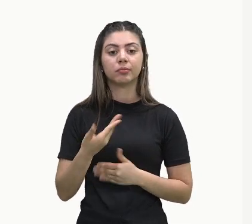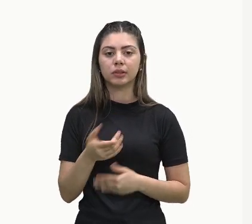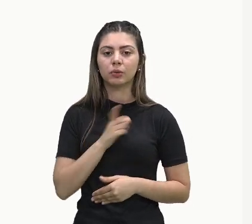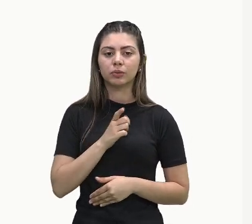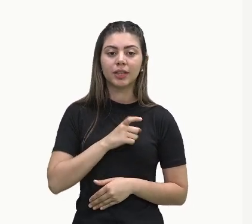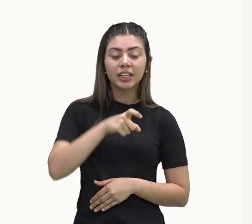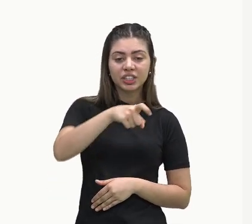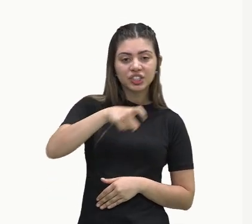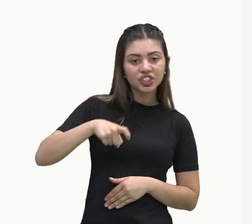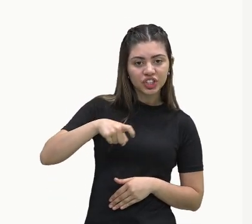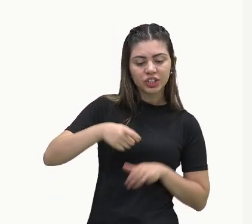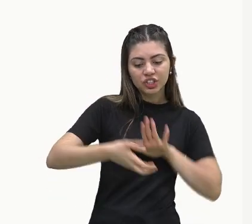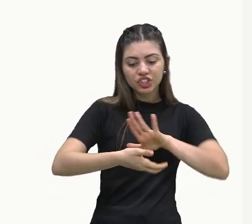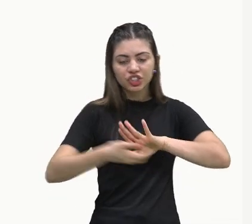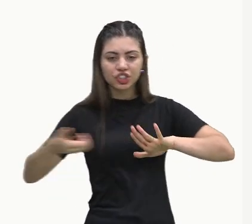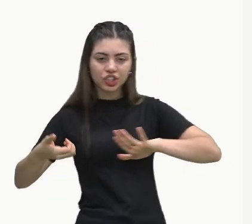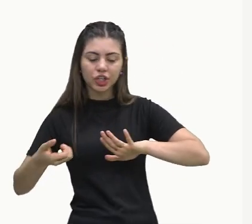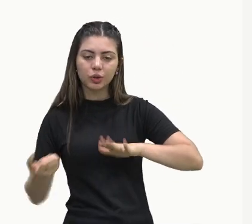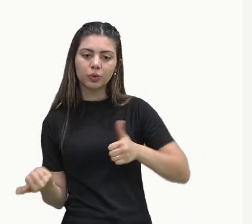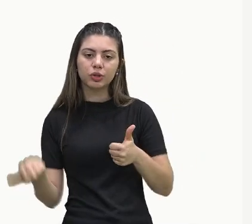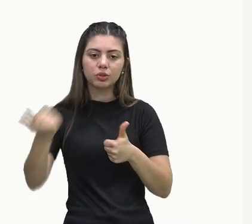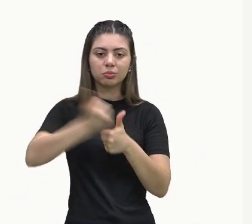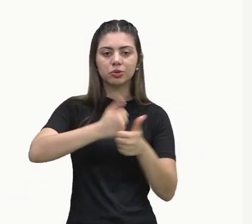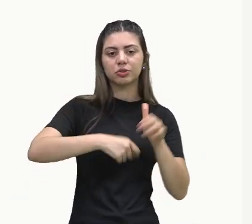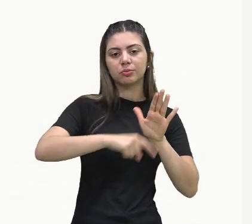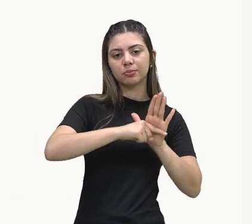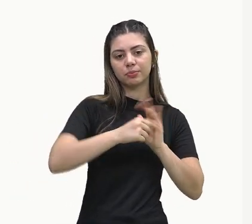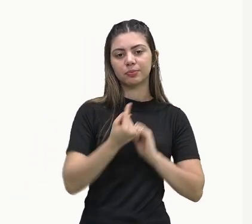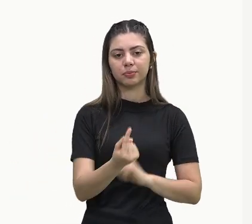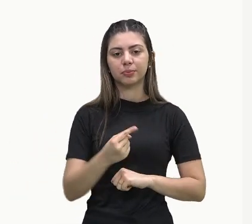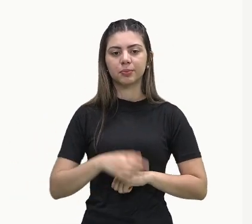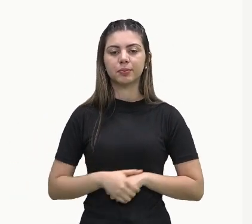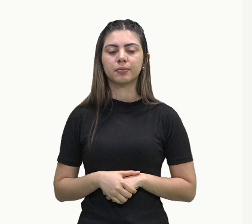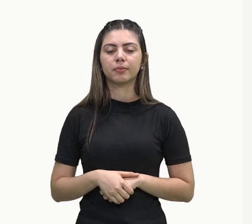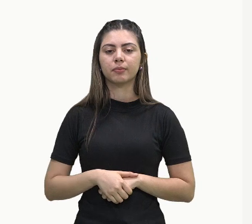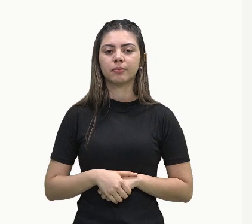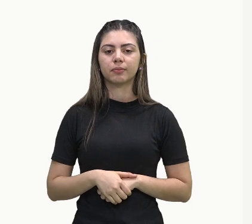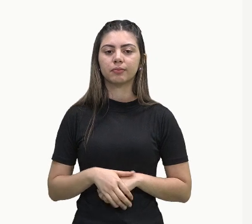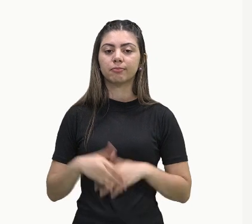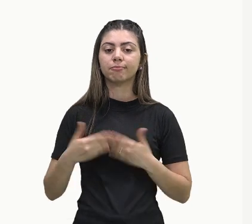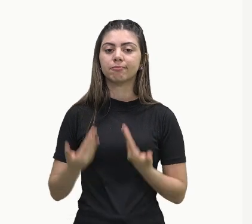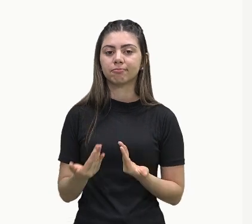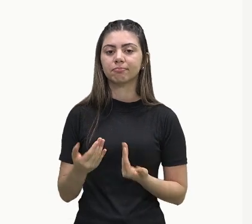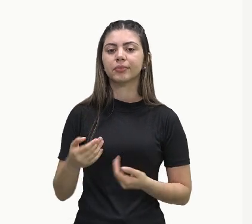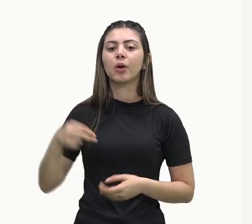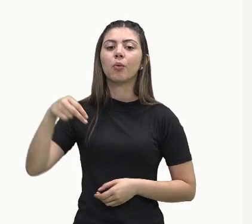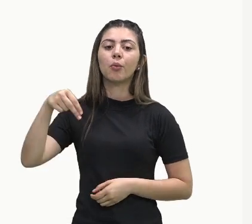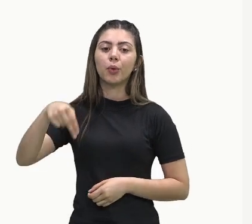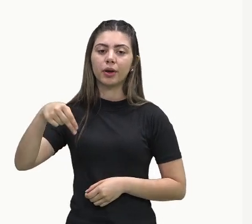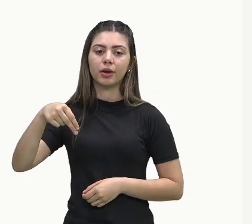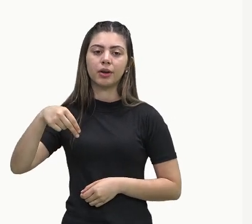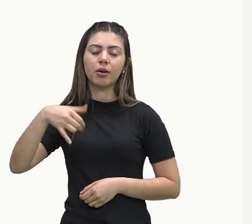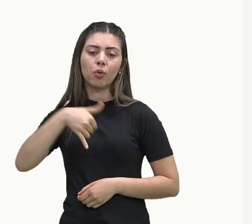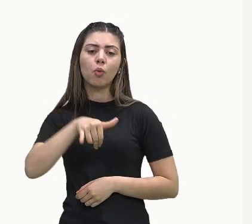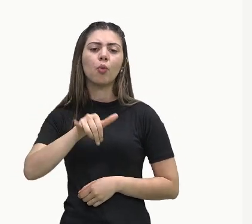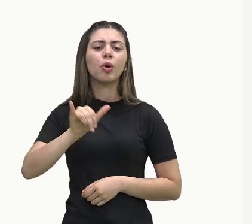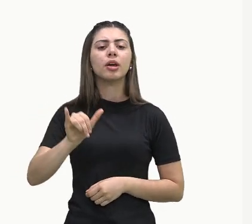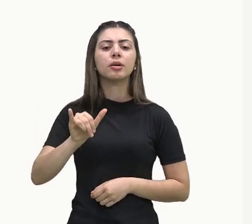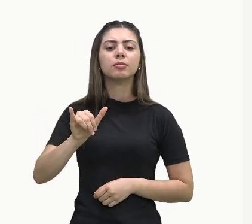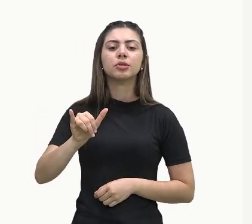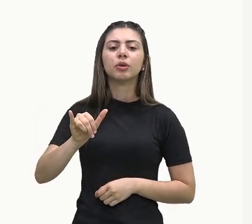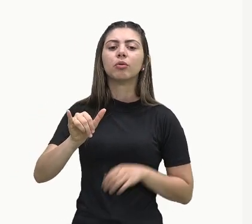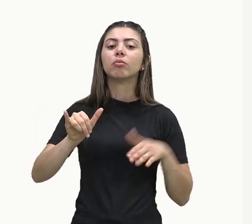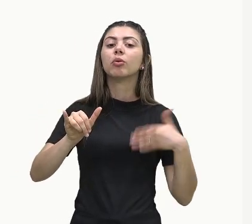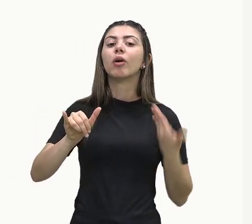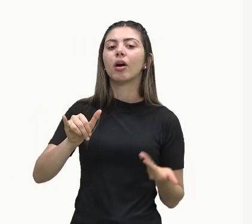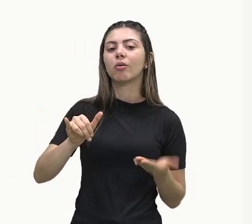x vai sair e vai entrar o -1 da mesma forma Qual é o coeficiente da ordenada que é o y é esse daqui é